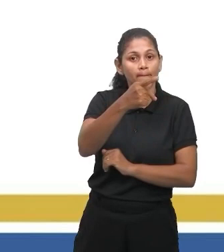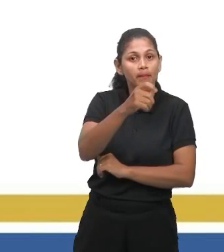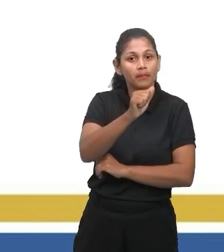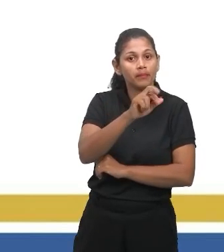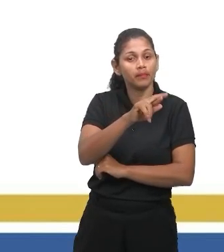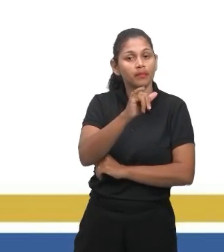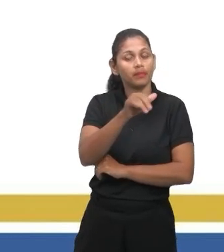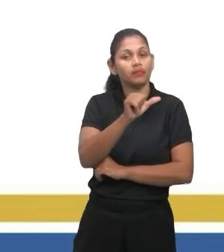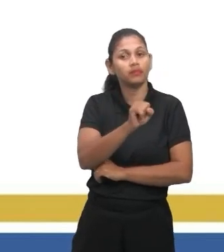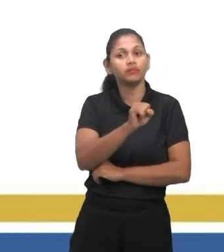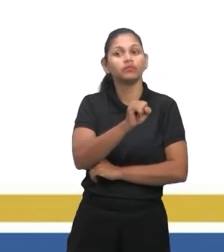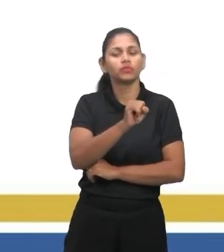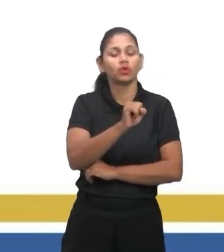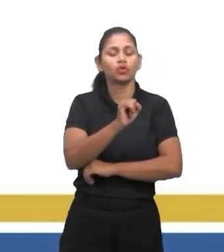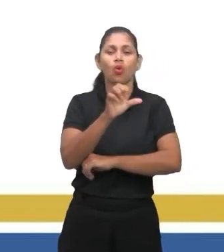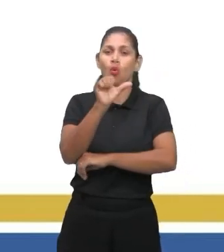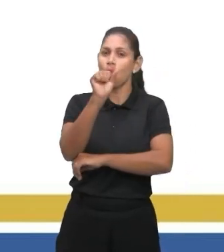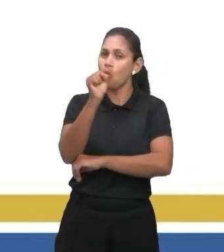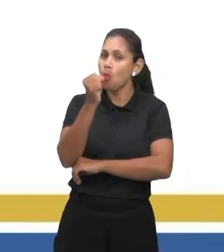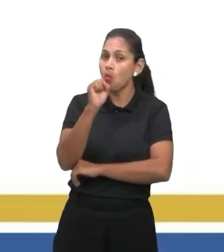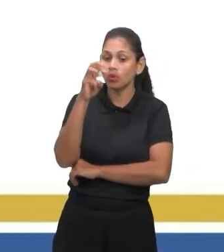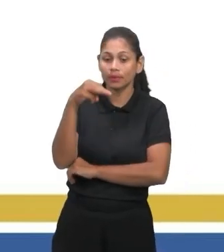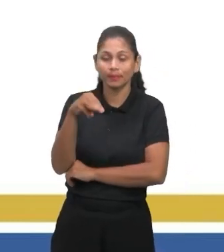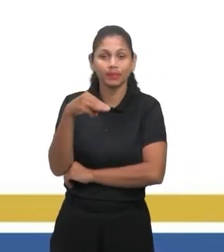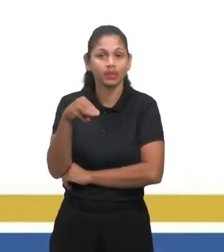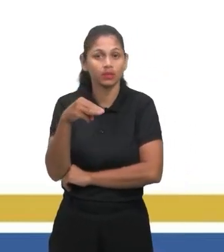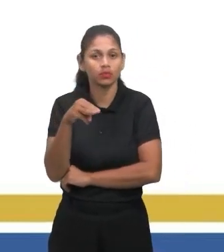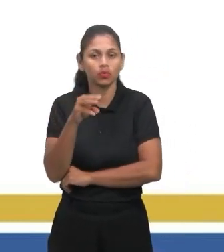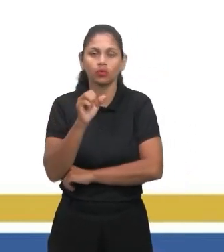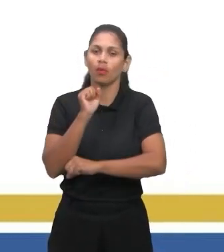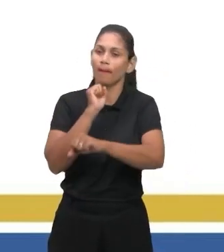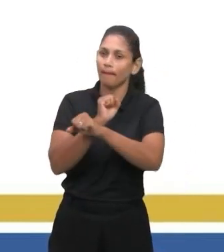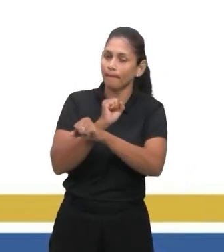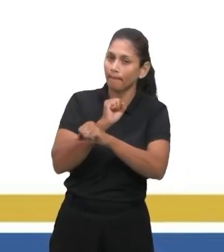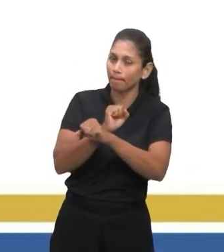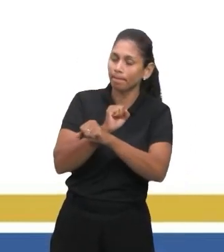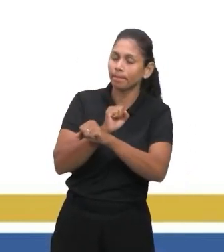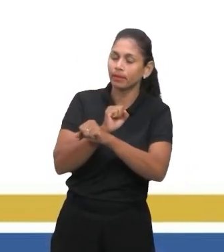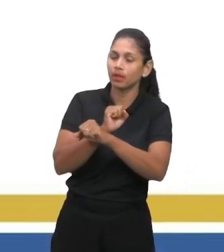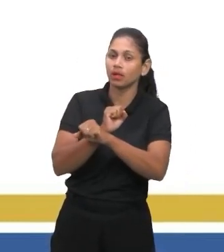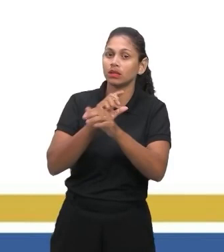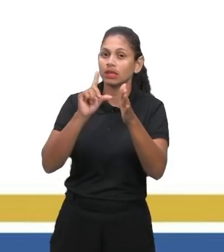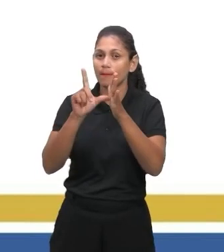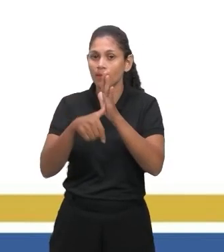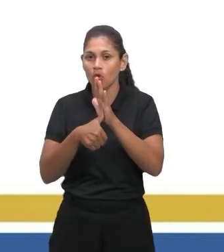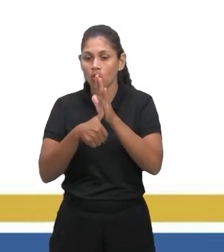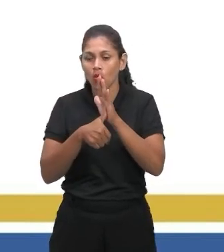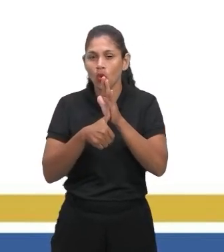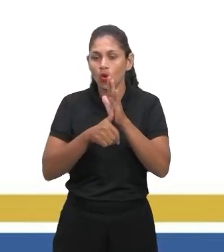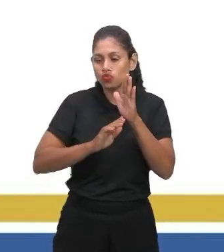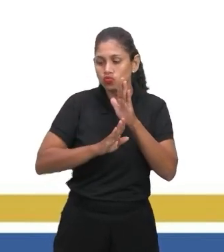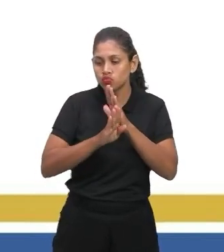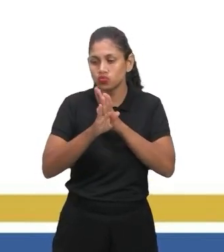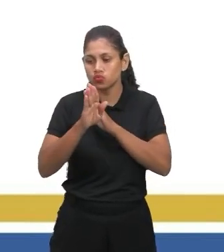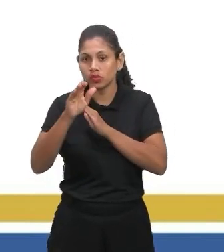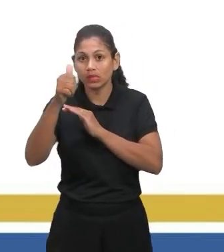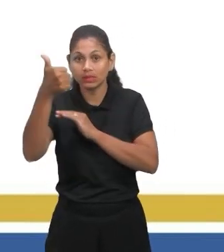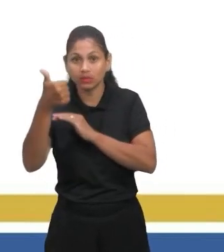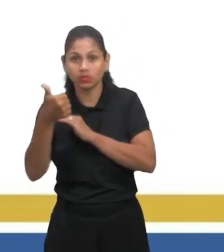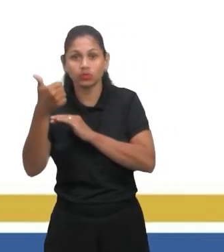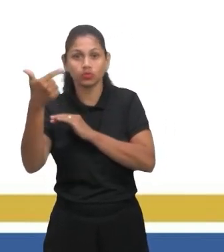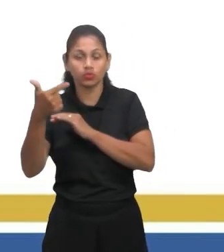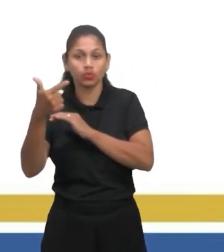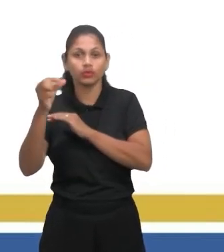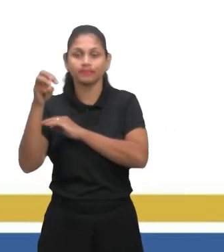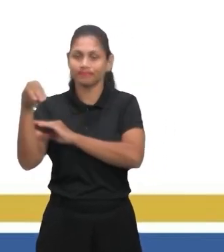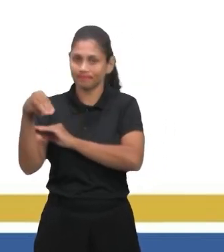na fila para fazer uma viagem de 12 minutos. E depois ele vai pegar um segundo metrô até a